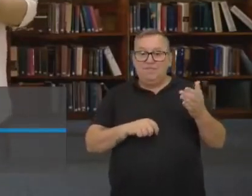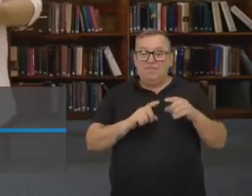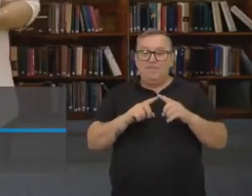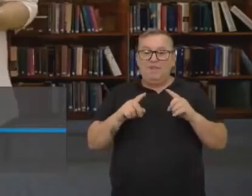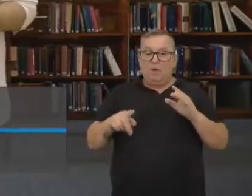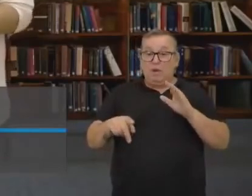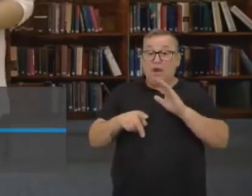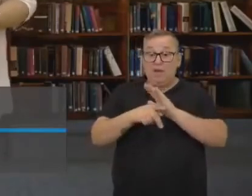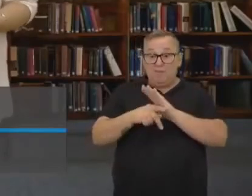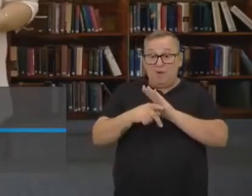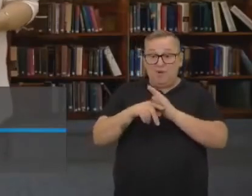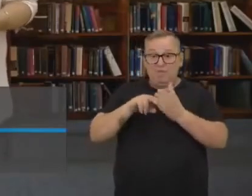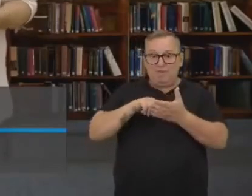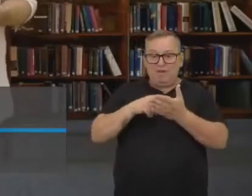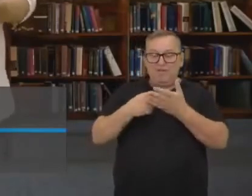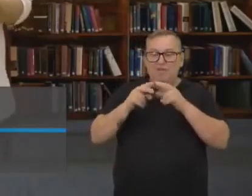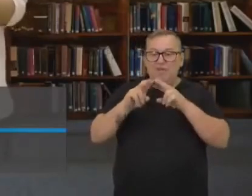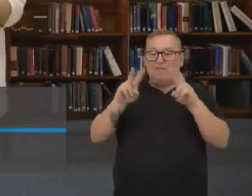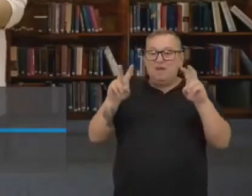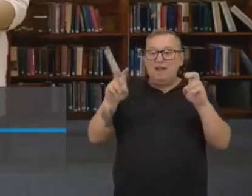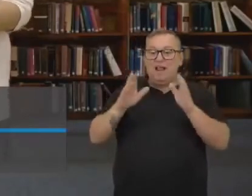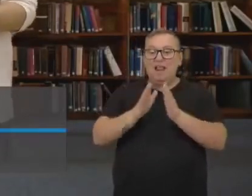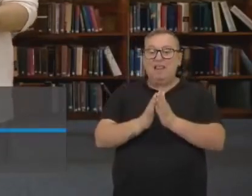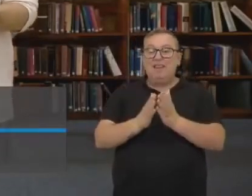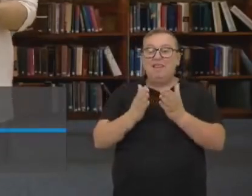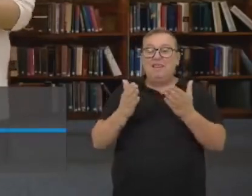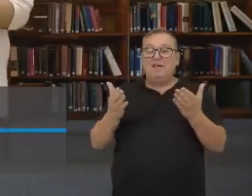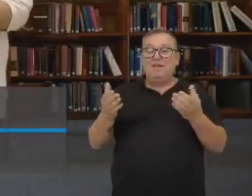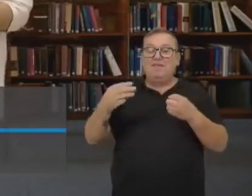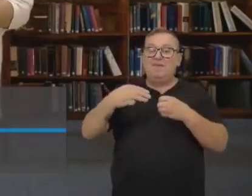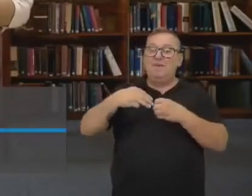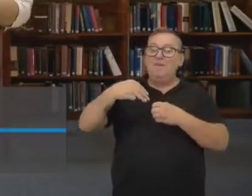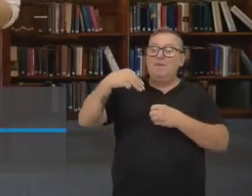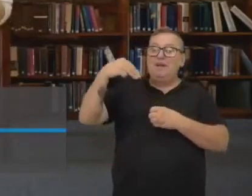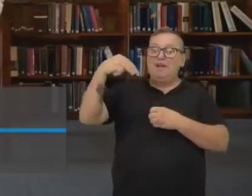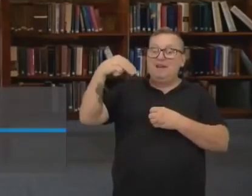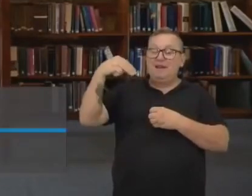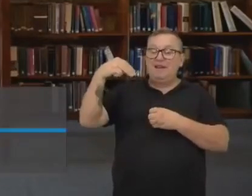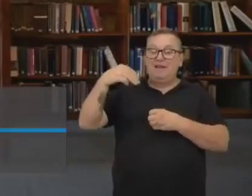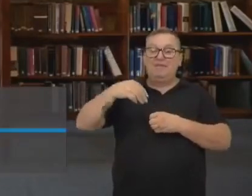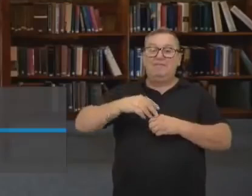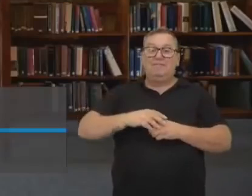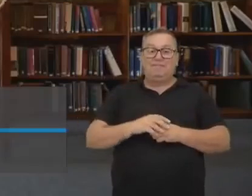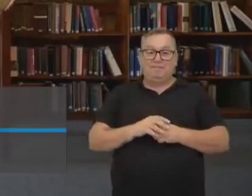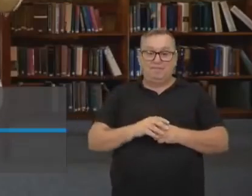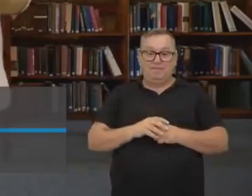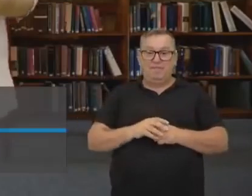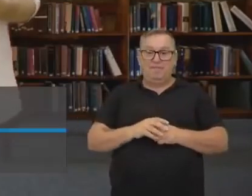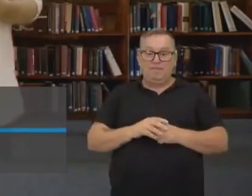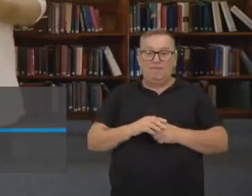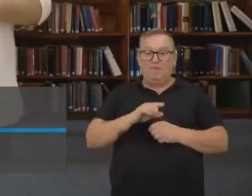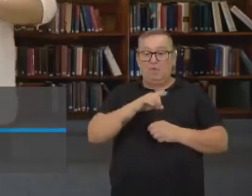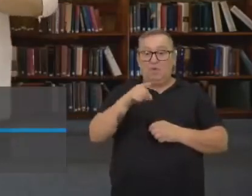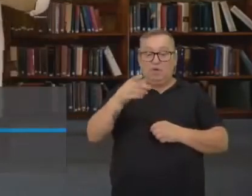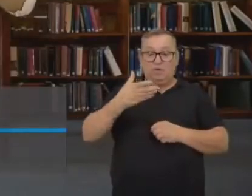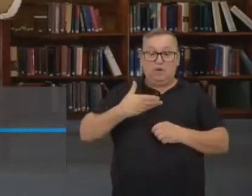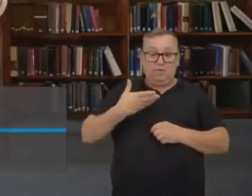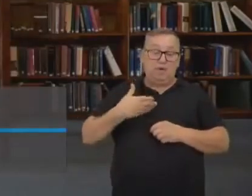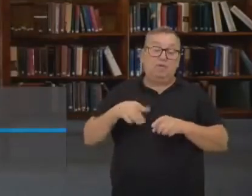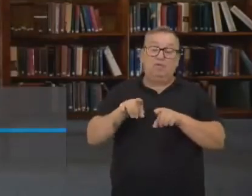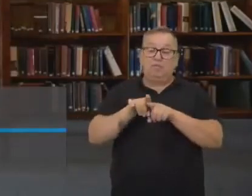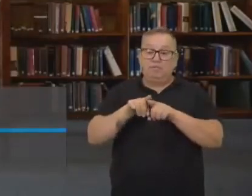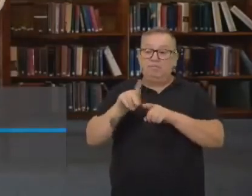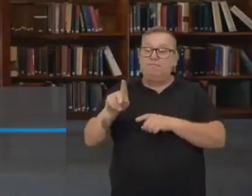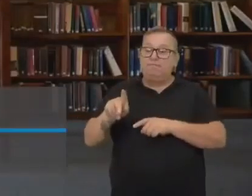seu livro dos mestres, né? Porque você tem um conjunto de saberes que você compartilha com o professor Anderson disse, com os seus colegas, com o seu